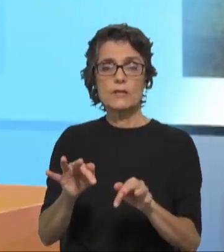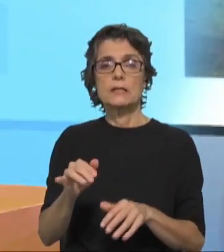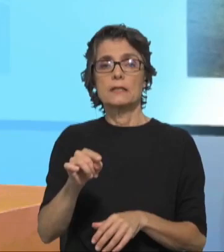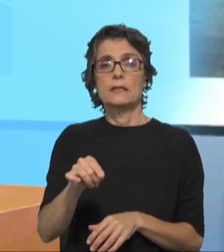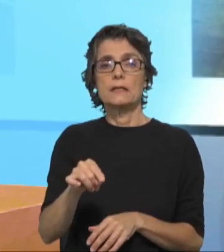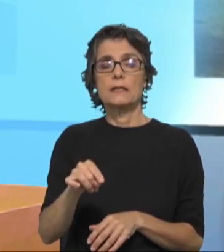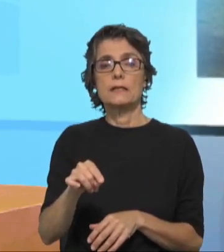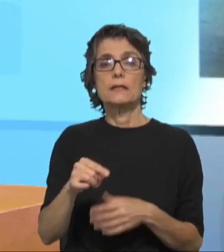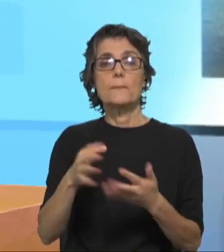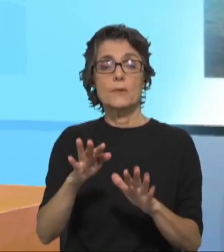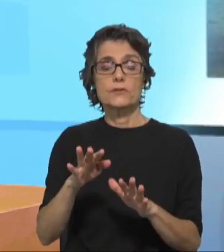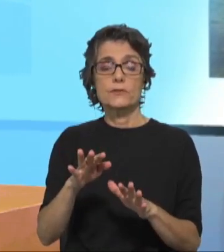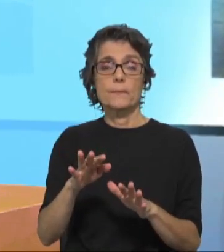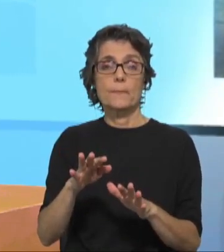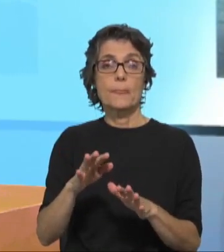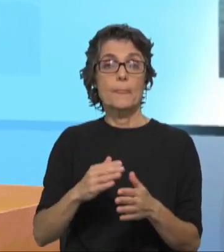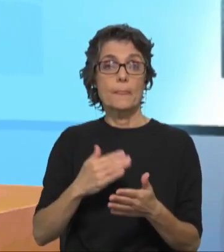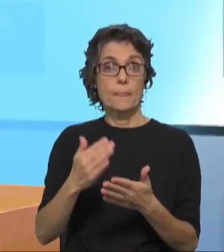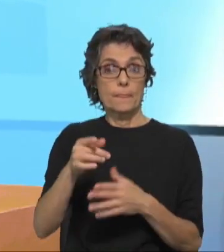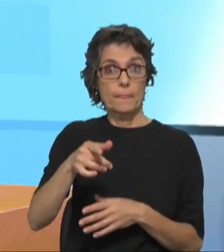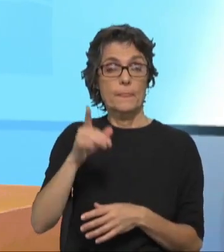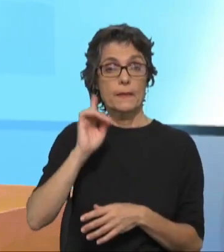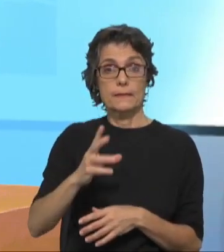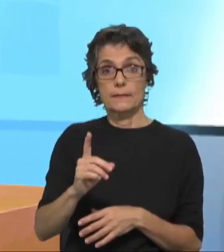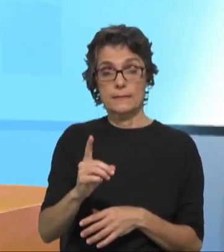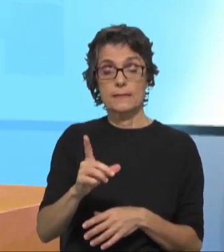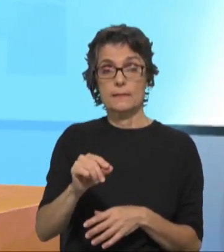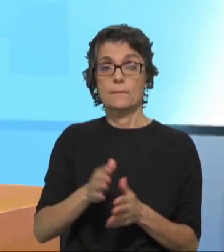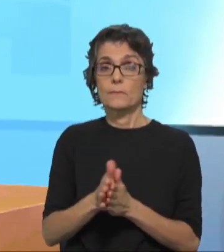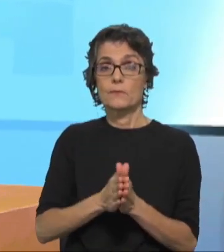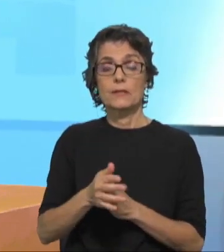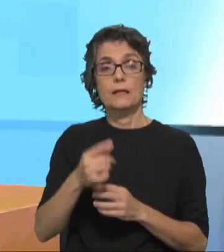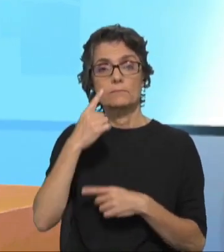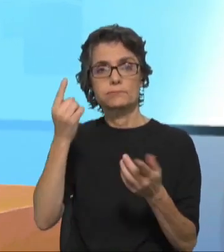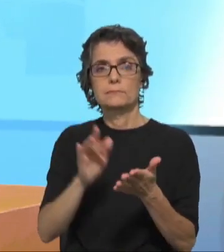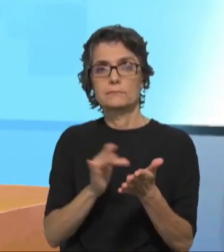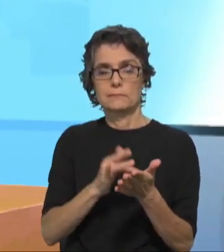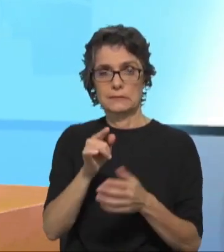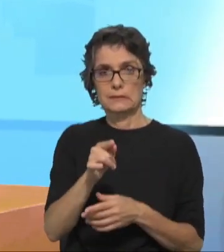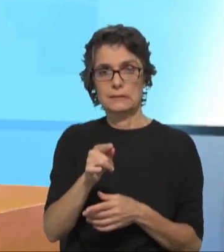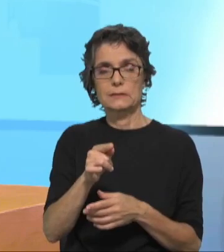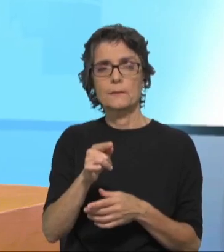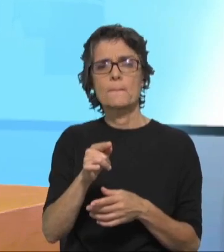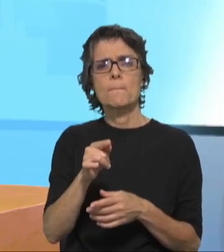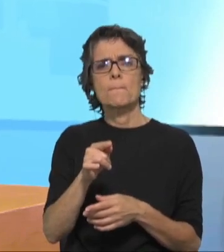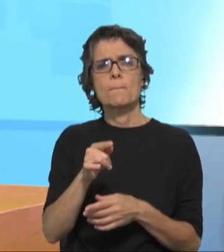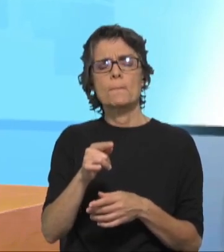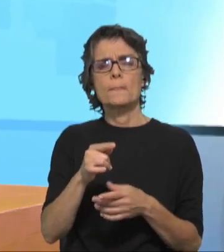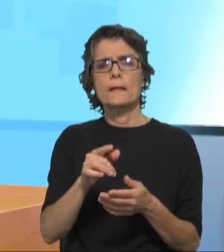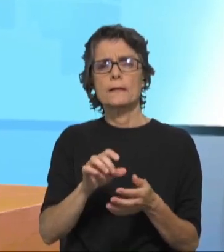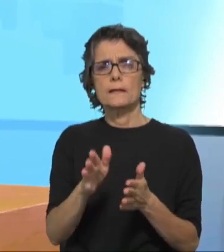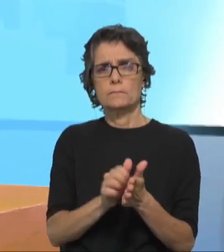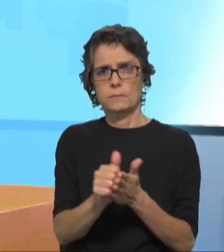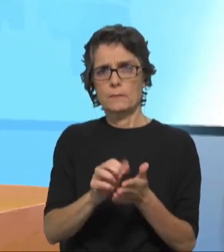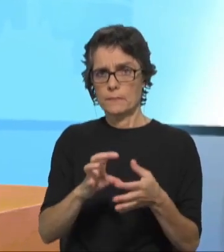também, no caso da Paulinas Editora, o lançamento de uma obra completíssima, são vários volumes, do Frei Herculano, a propósito da Sagrada Escritura. E